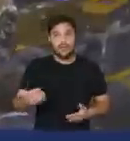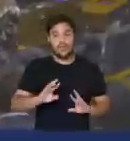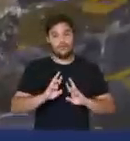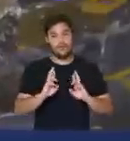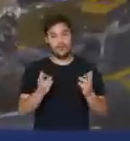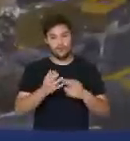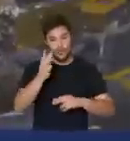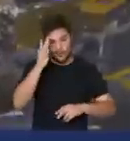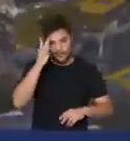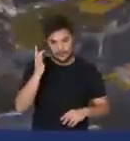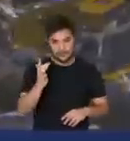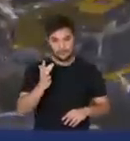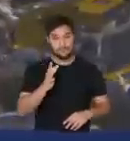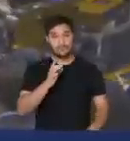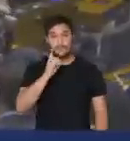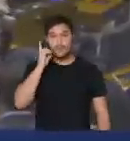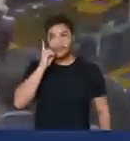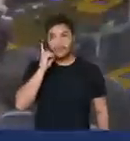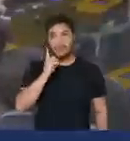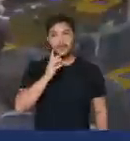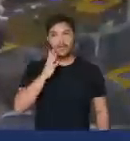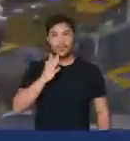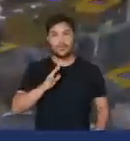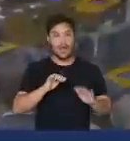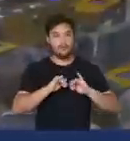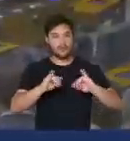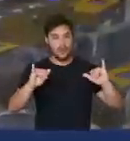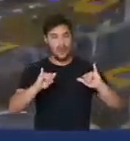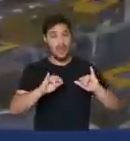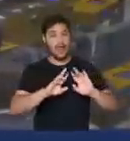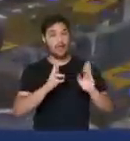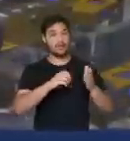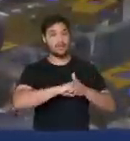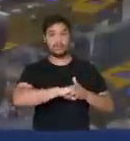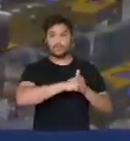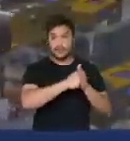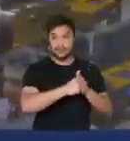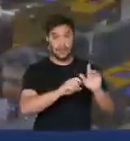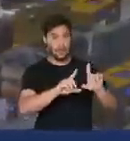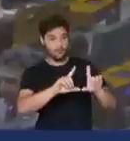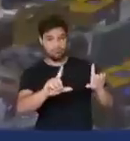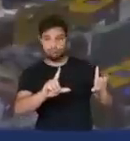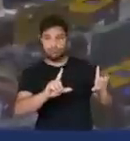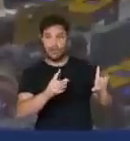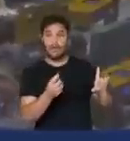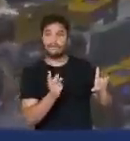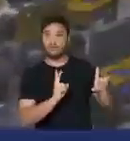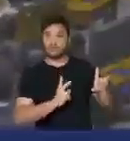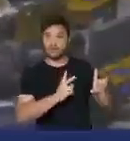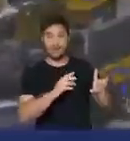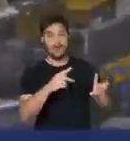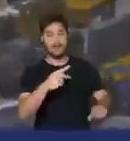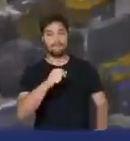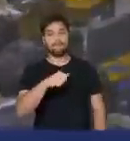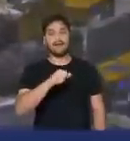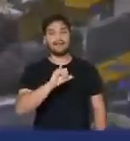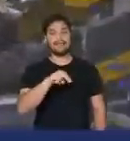sessão para amanhã. O deputado Arthur Lira anunciou que a sessão está suspensa e que o painel será mantido. O